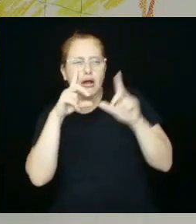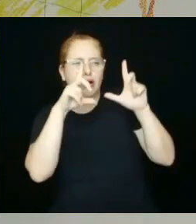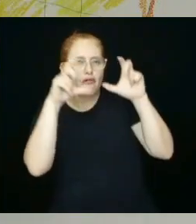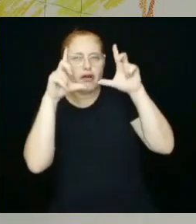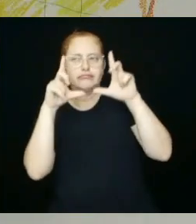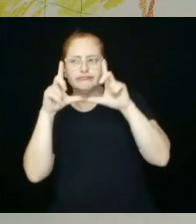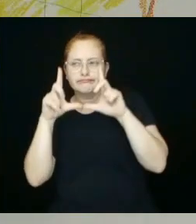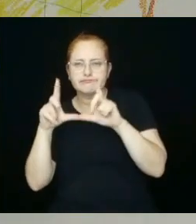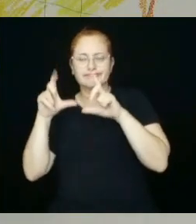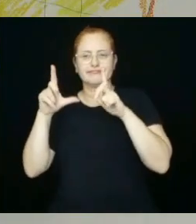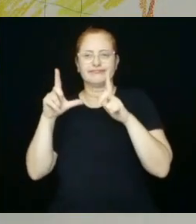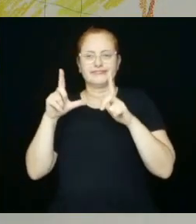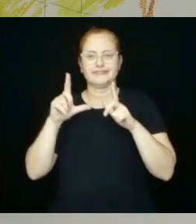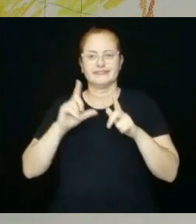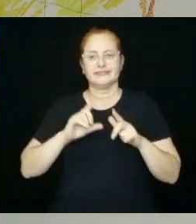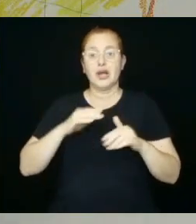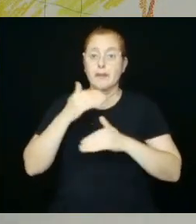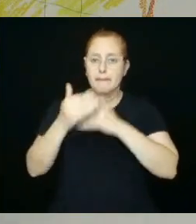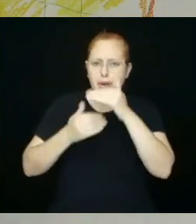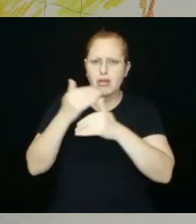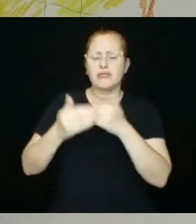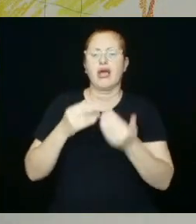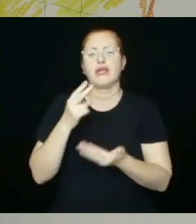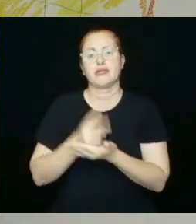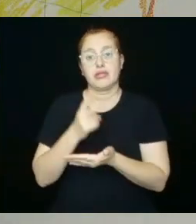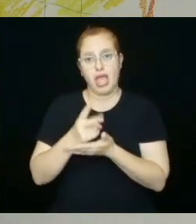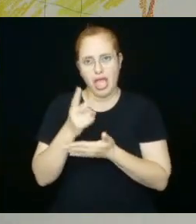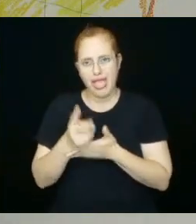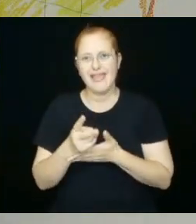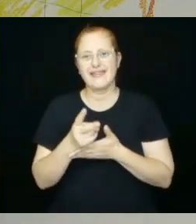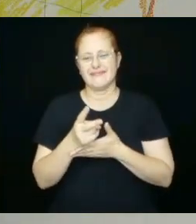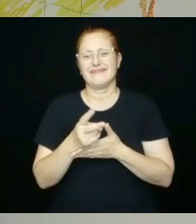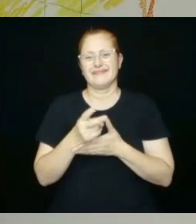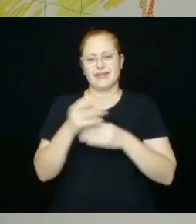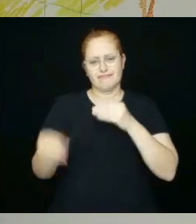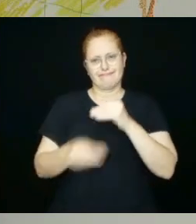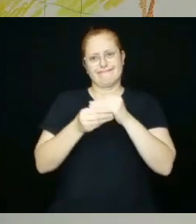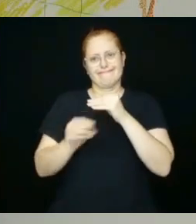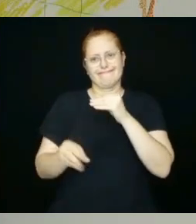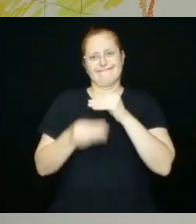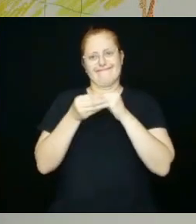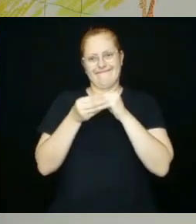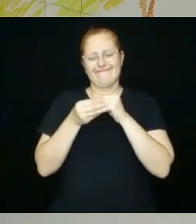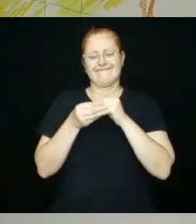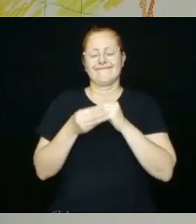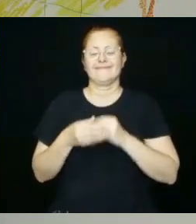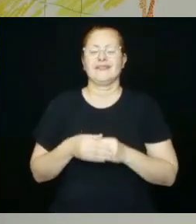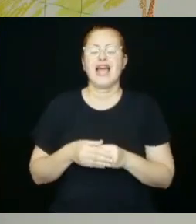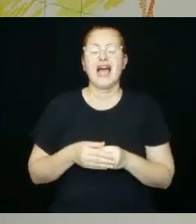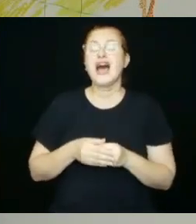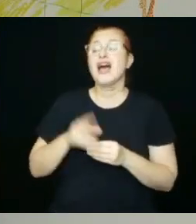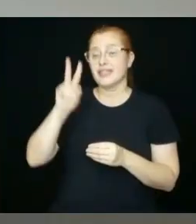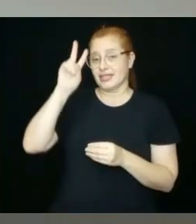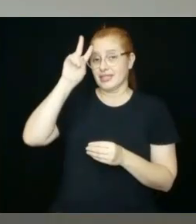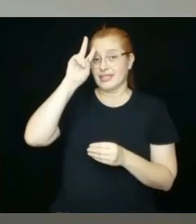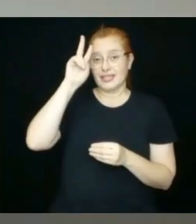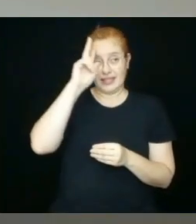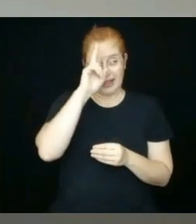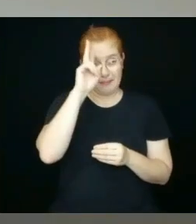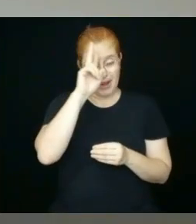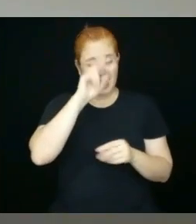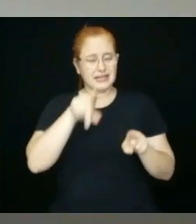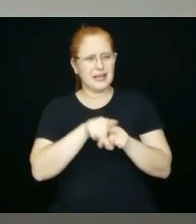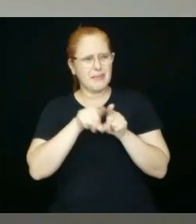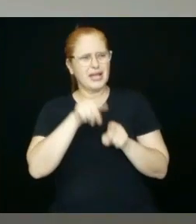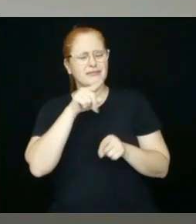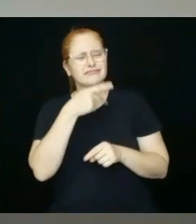fotografo. Então, era um processo contínuo, assim, que vai se retroalimentando, assim. Sim, agora eu lembrei que tu comentou que tem essa figura,